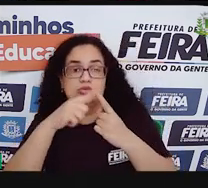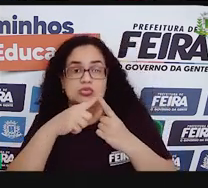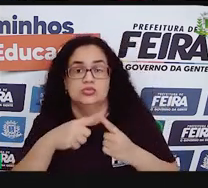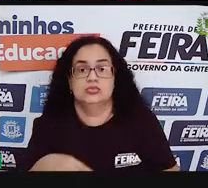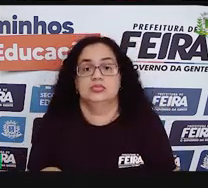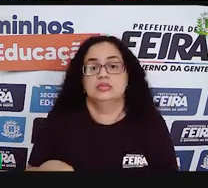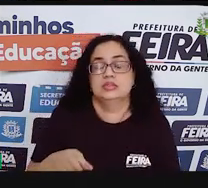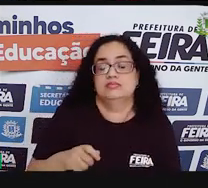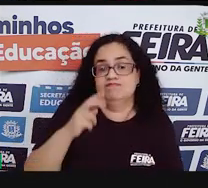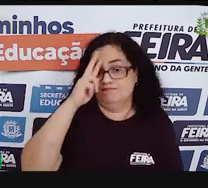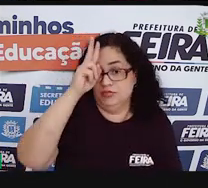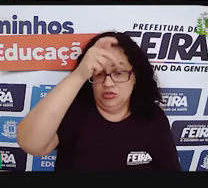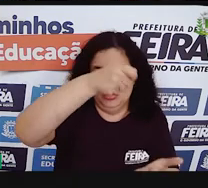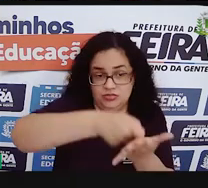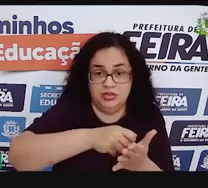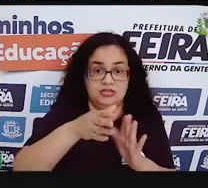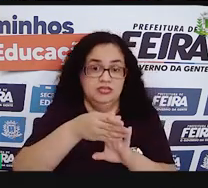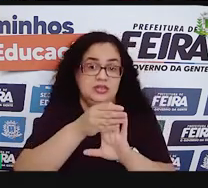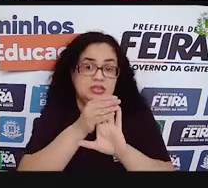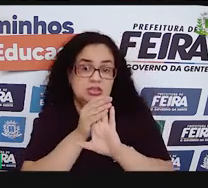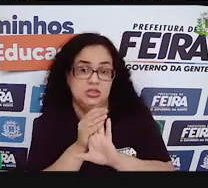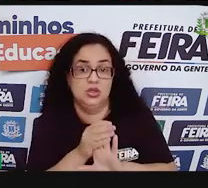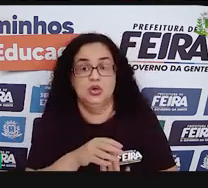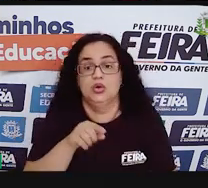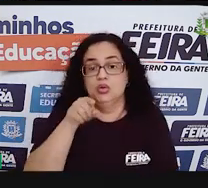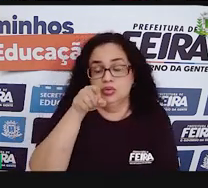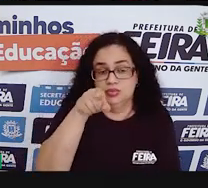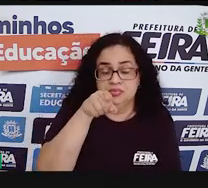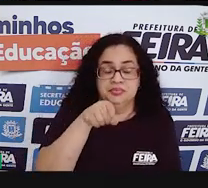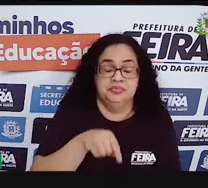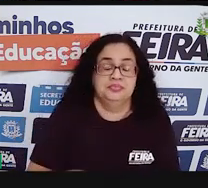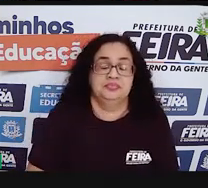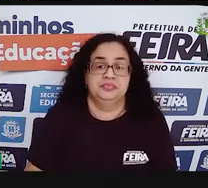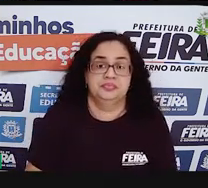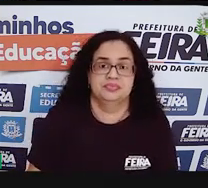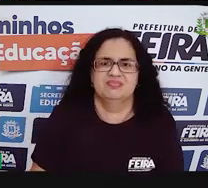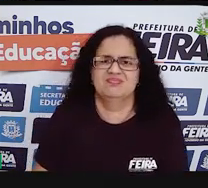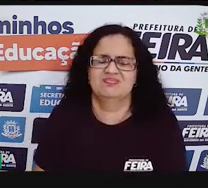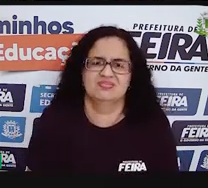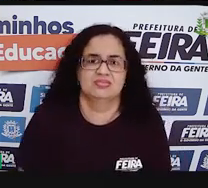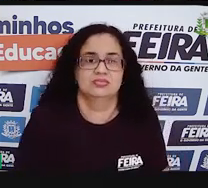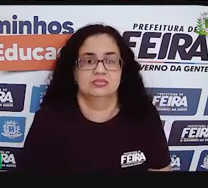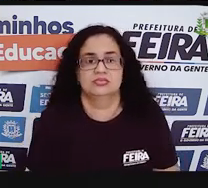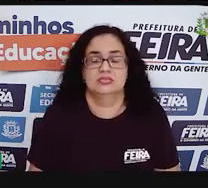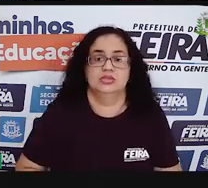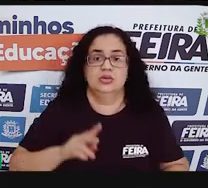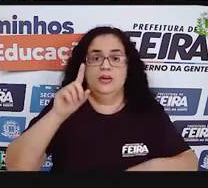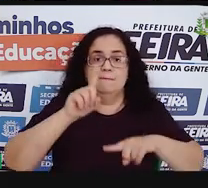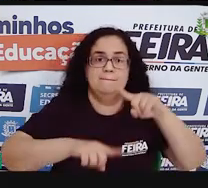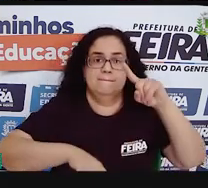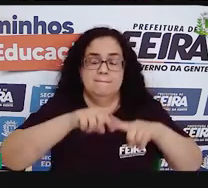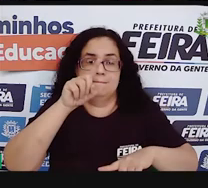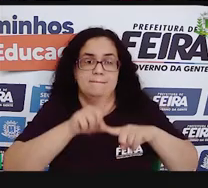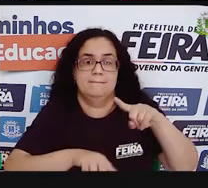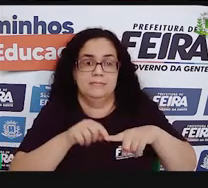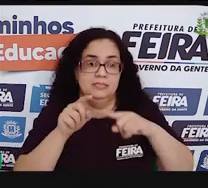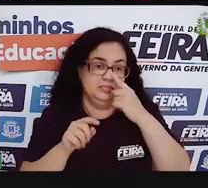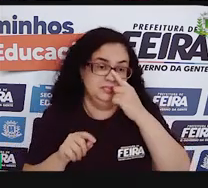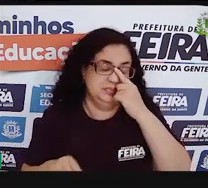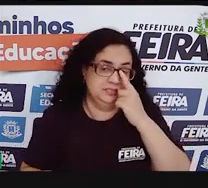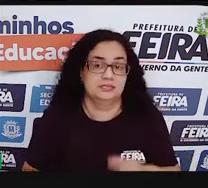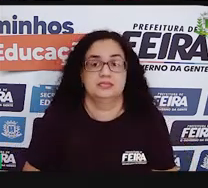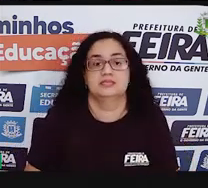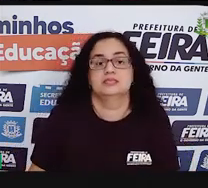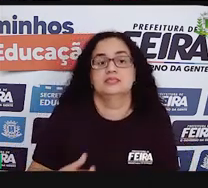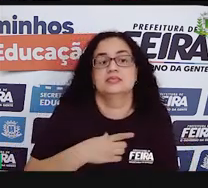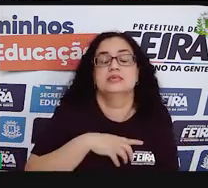permeabilidade, resistência, flexibilidade, condutibilidade. Entre os materiais que foram pesquisados,